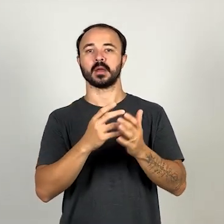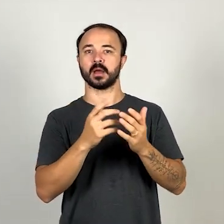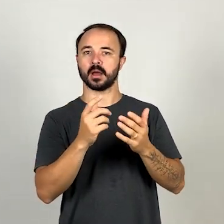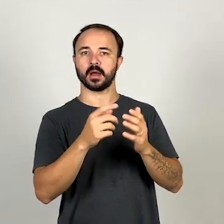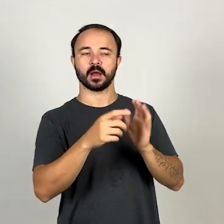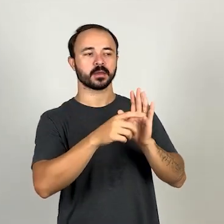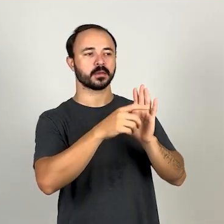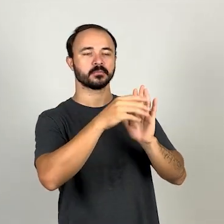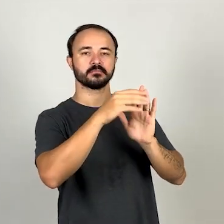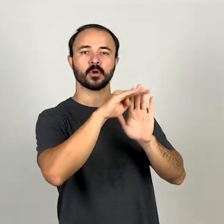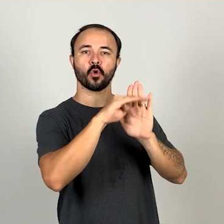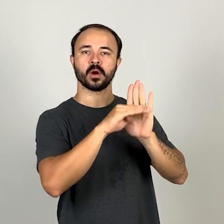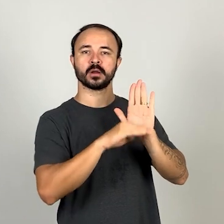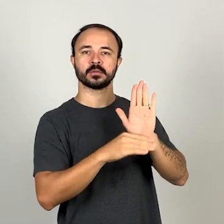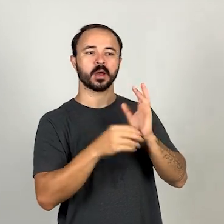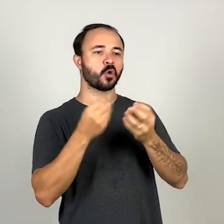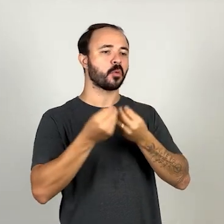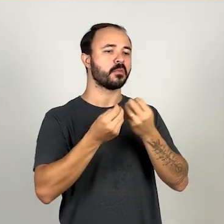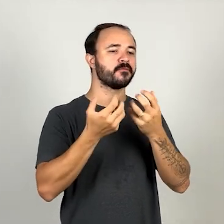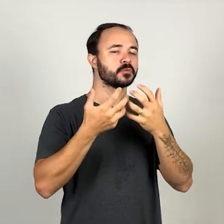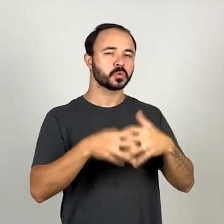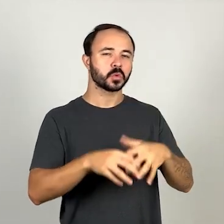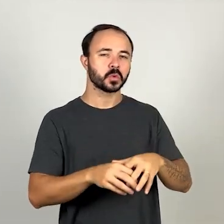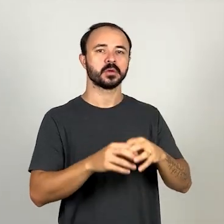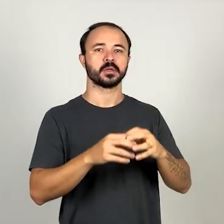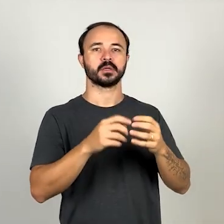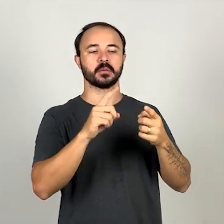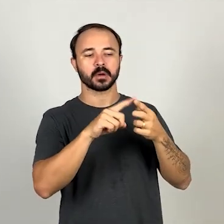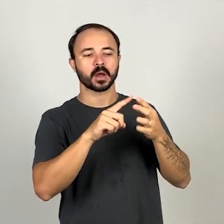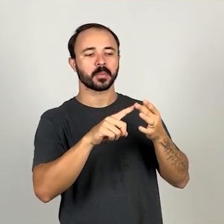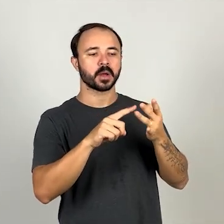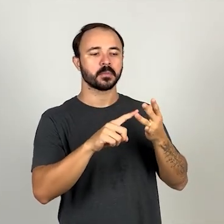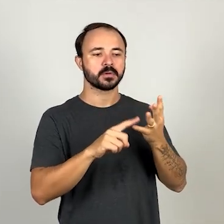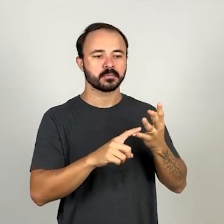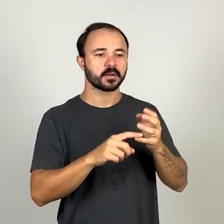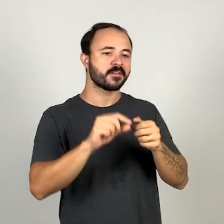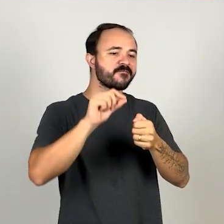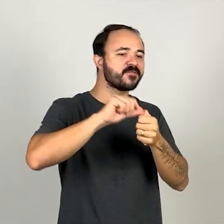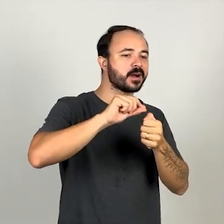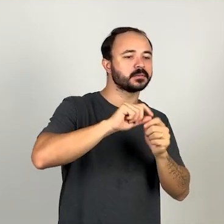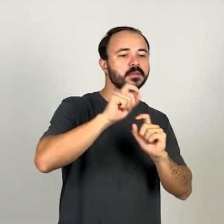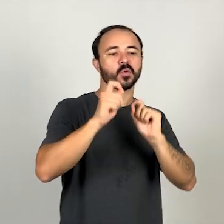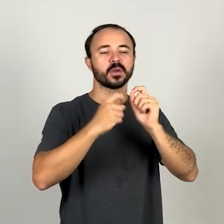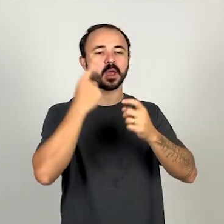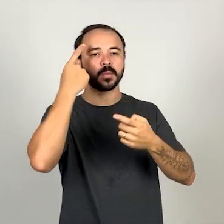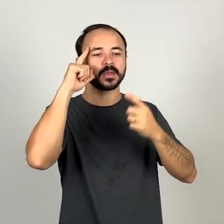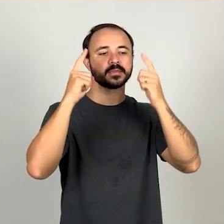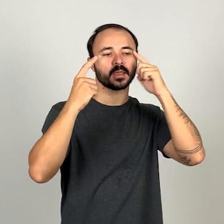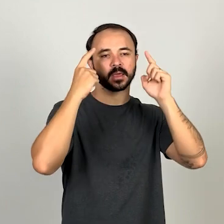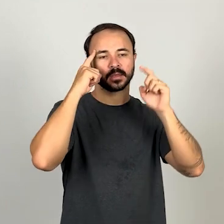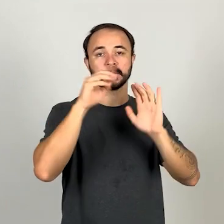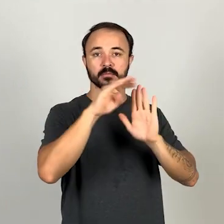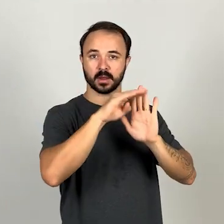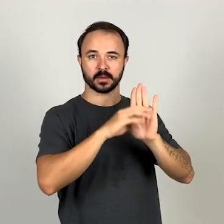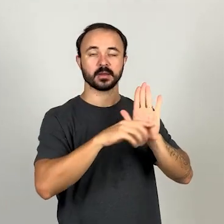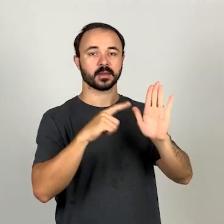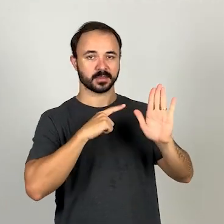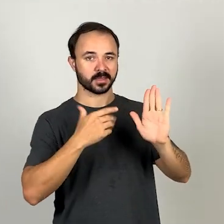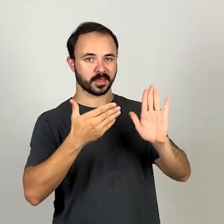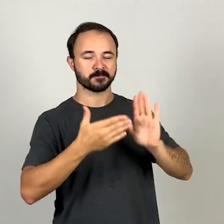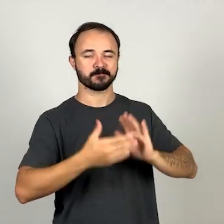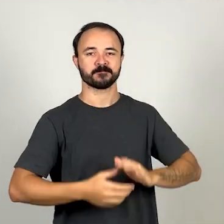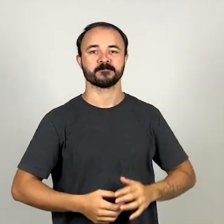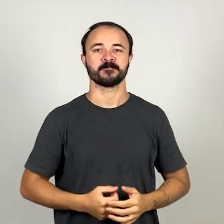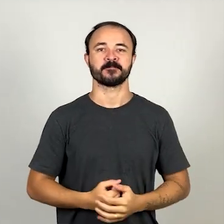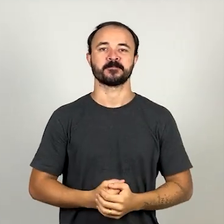e um manual onde vai mostrar diversos tipos de aplicação desses componentes ou ideias também de circuitos.